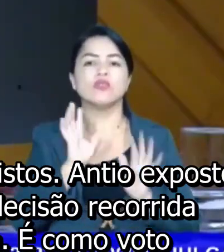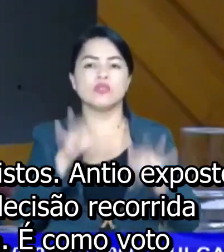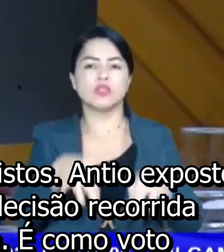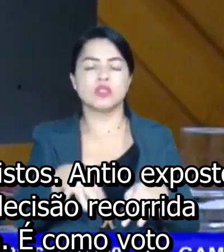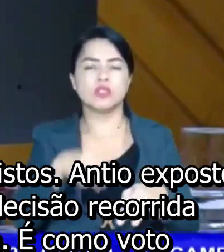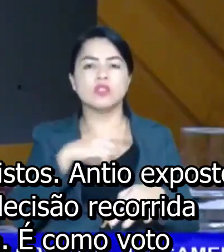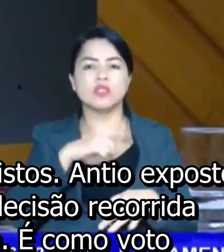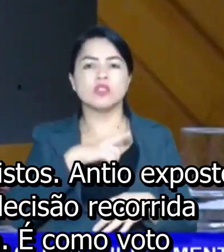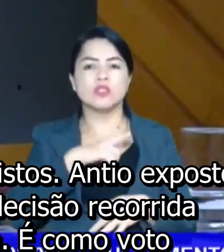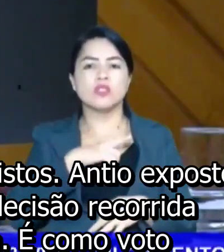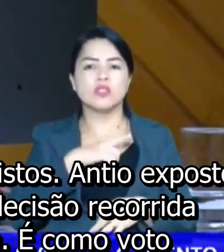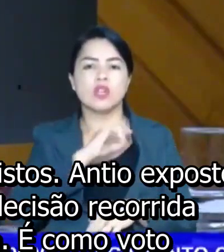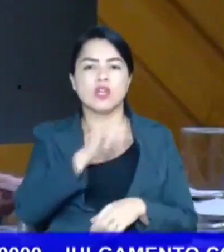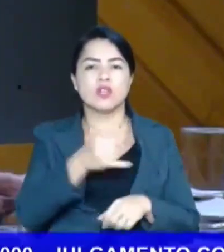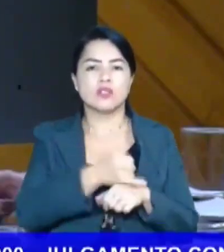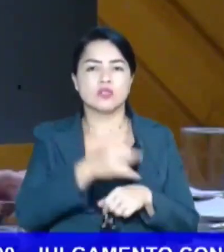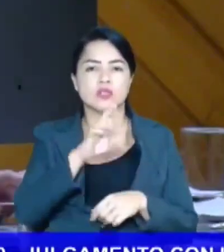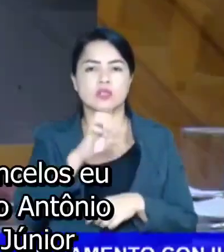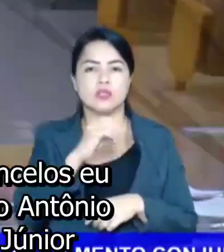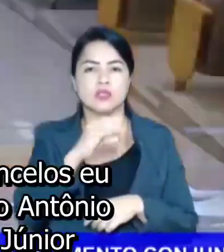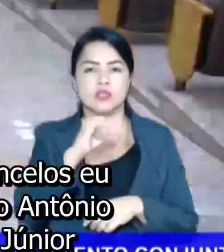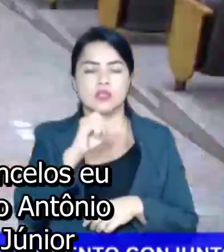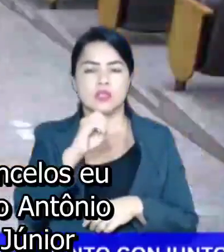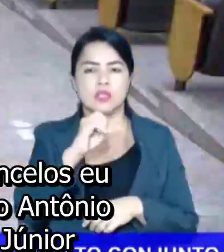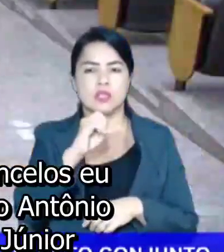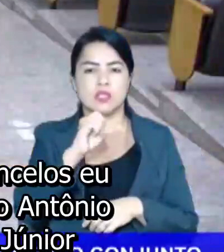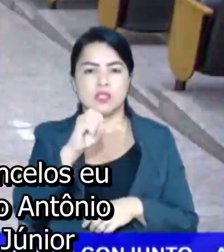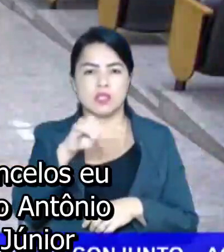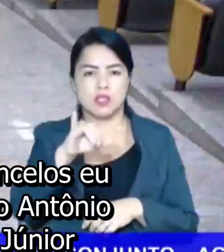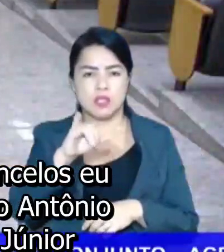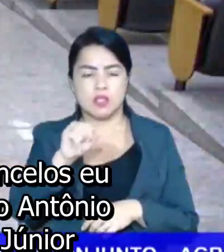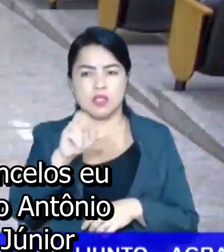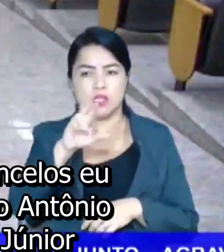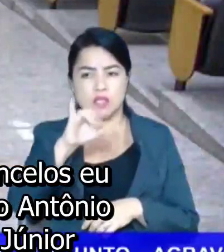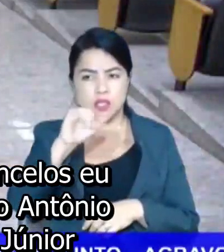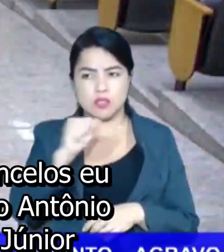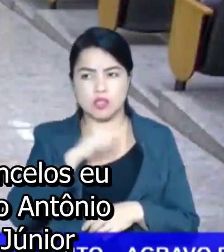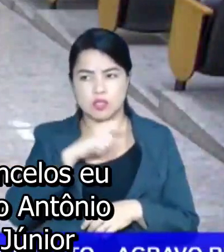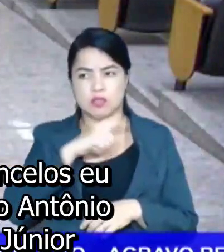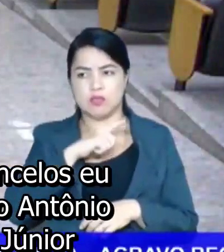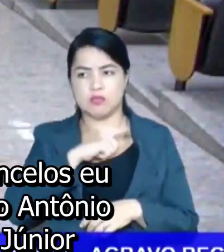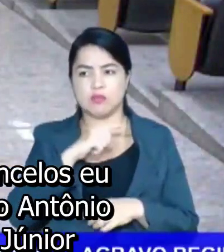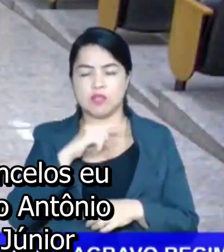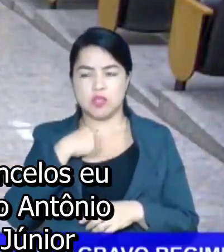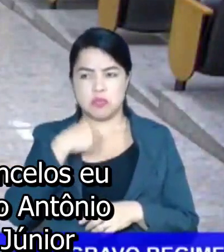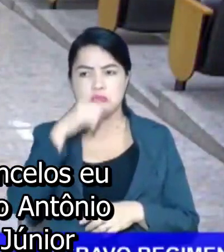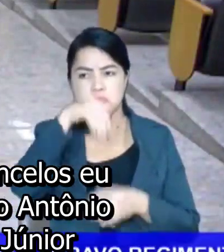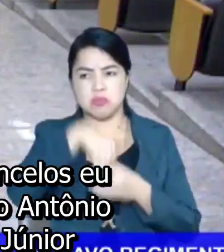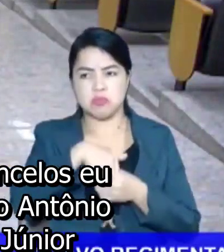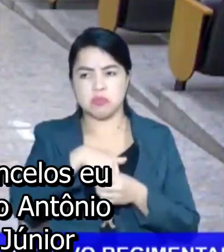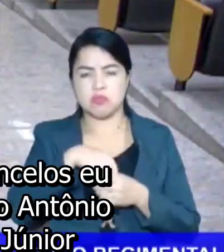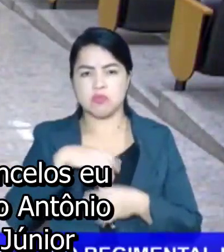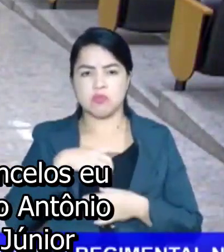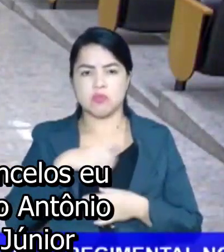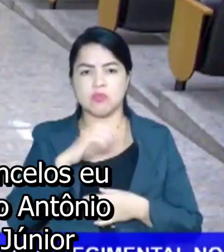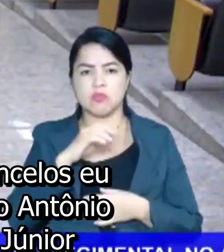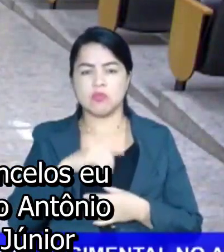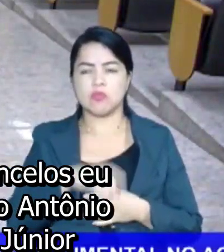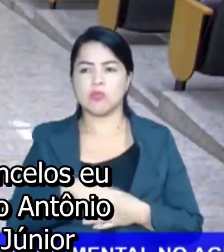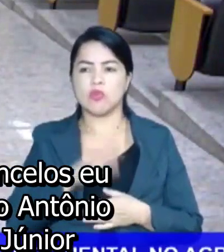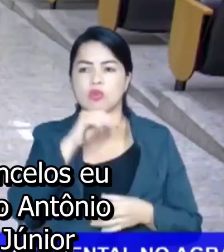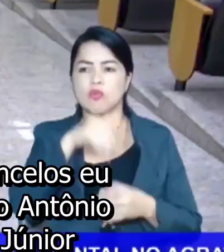ação rescisória. É como voto. Como vota... Imagem ampla do plenário, com a palavra o desembargador João Lages.